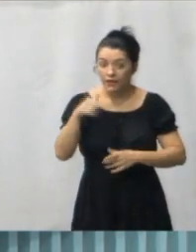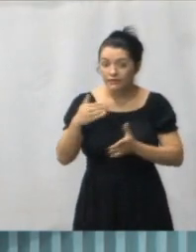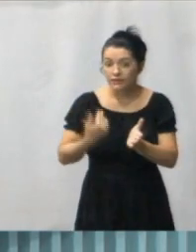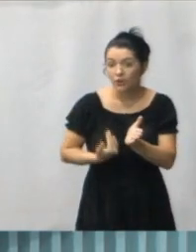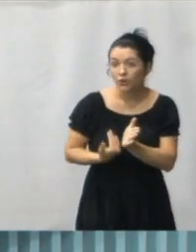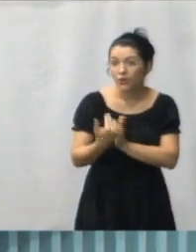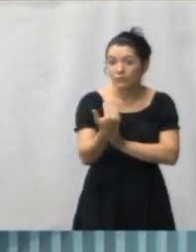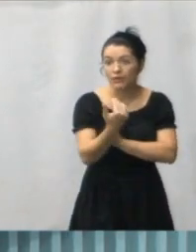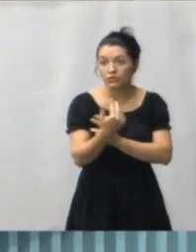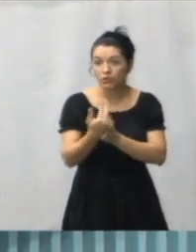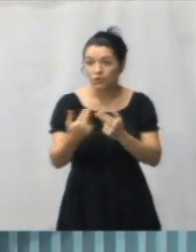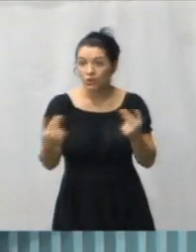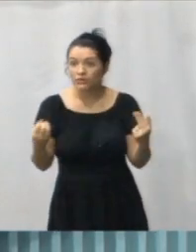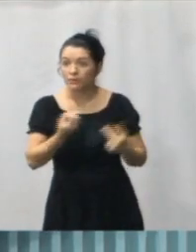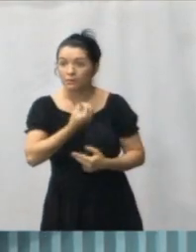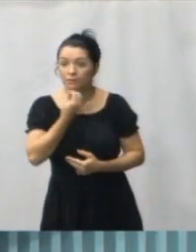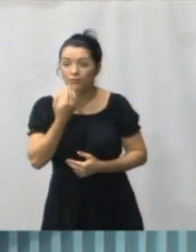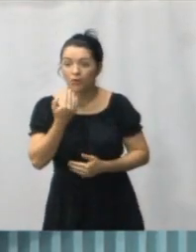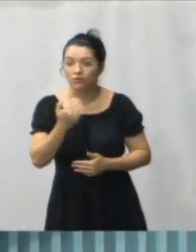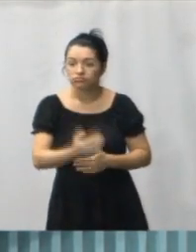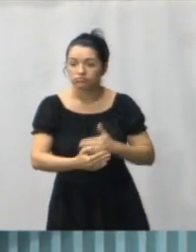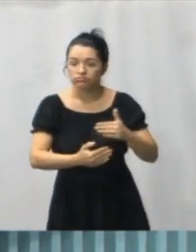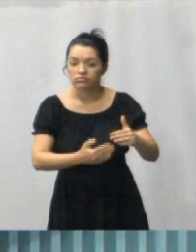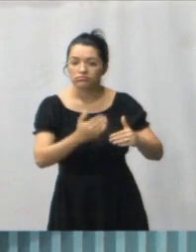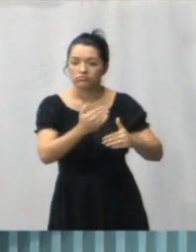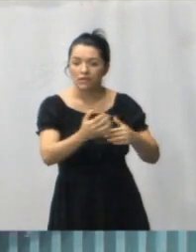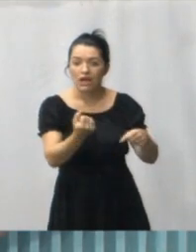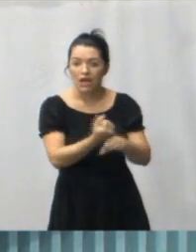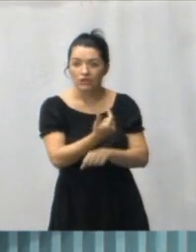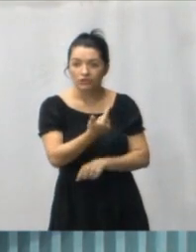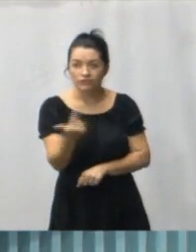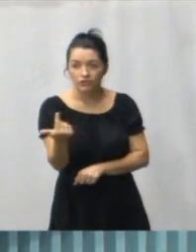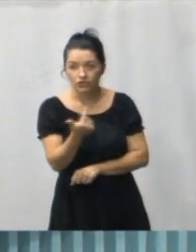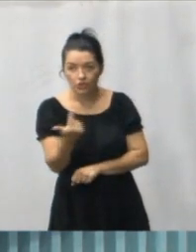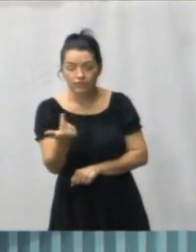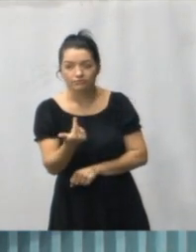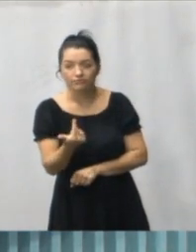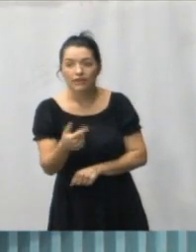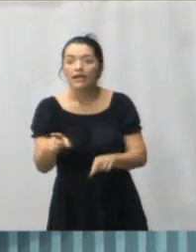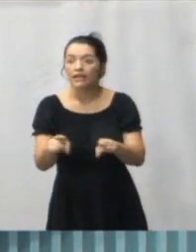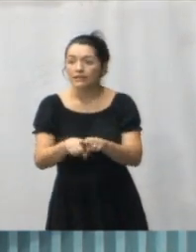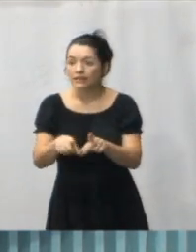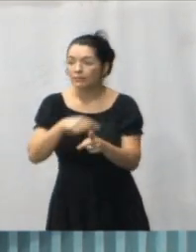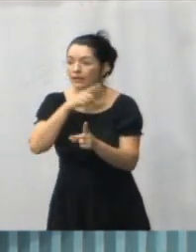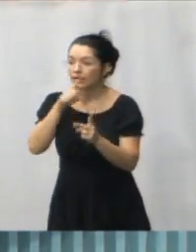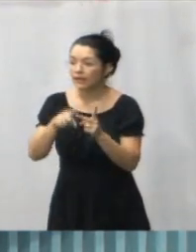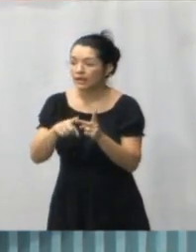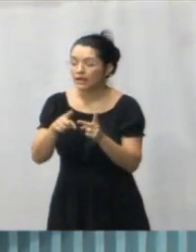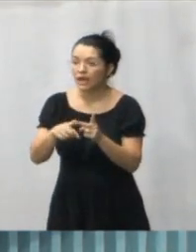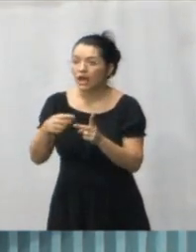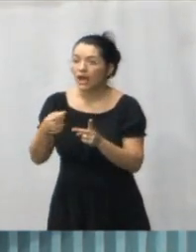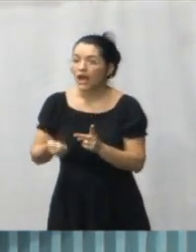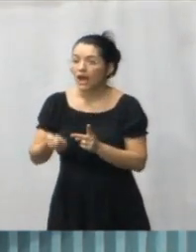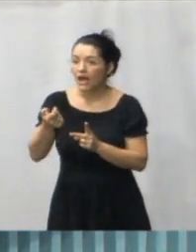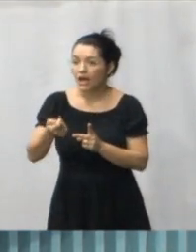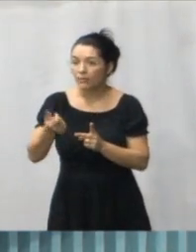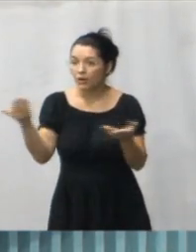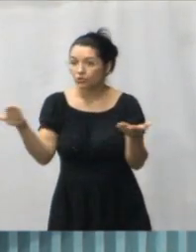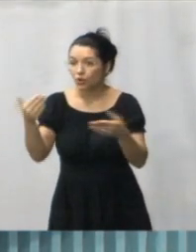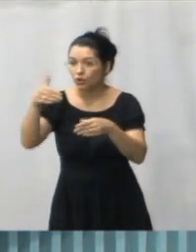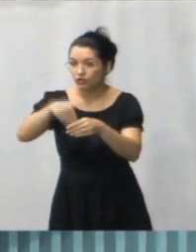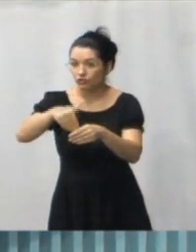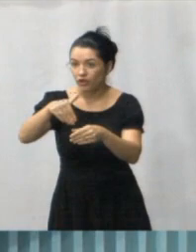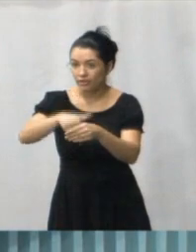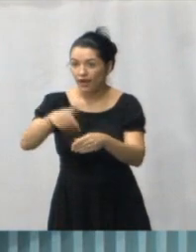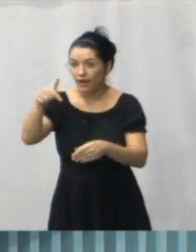acontecer nesse ano de 2022. Também teremos o abono, que será votado aqui hoje, um abono no valor de